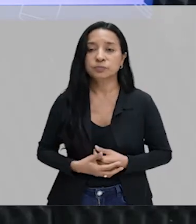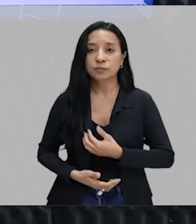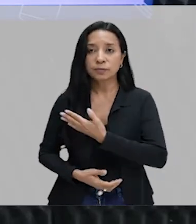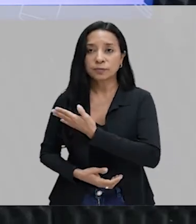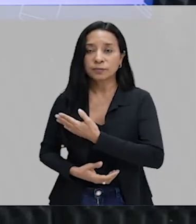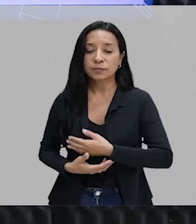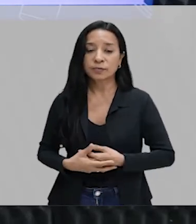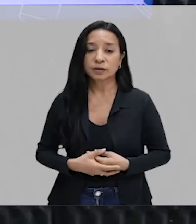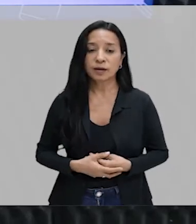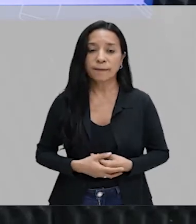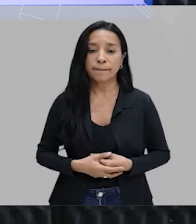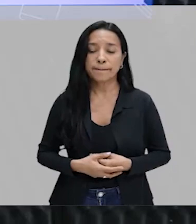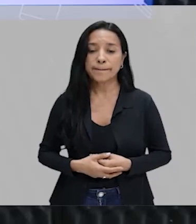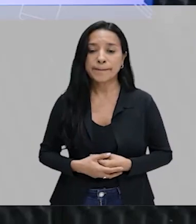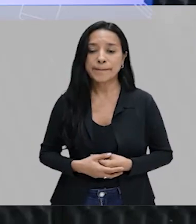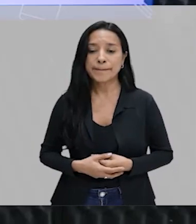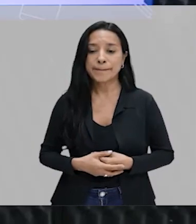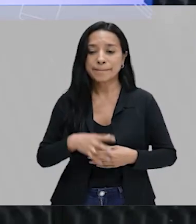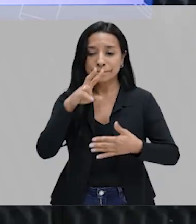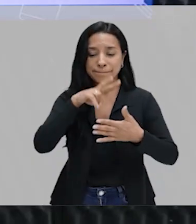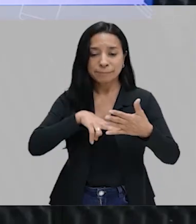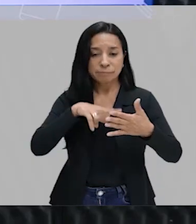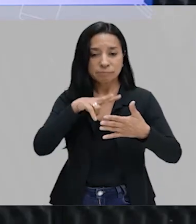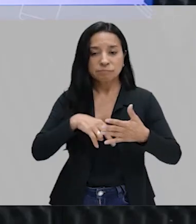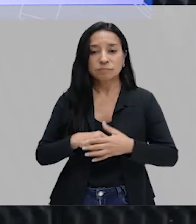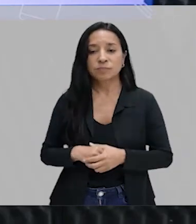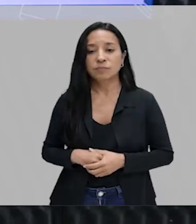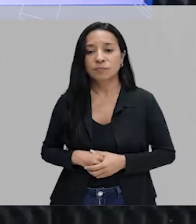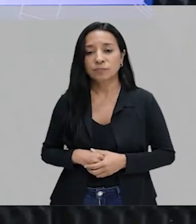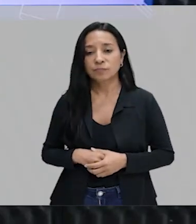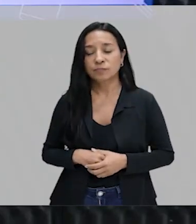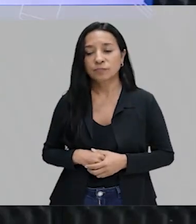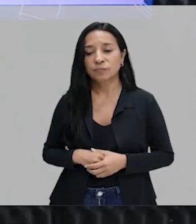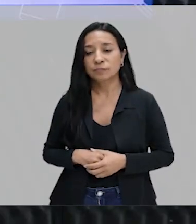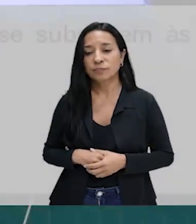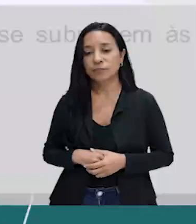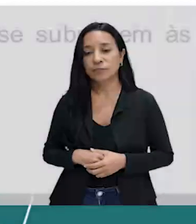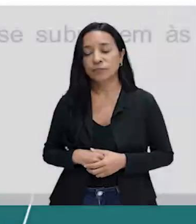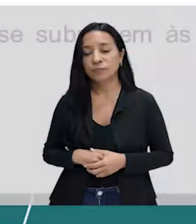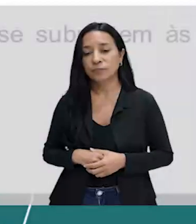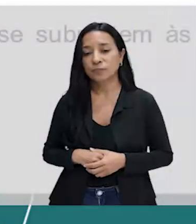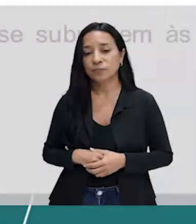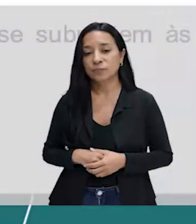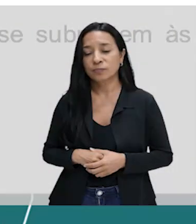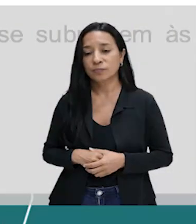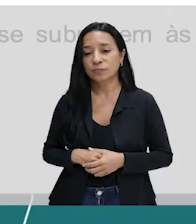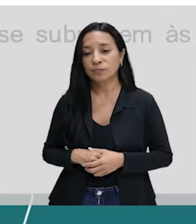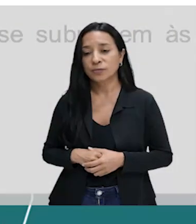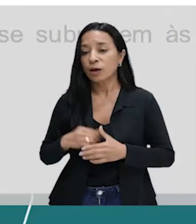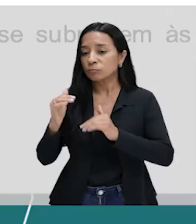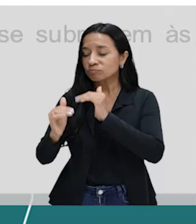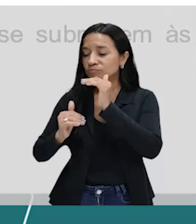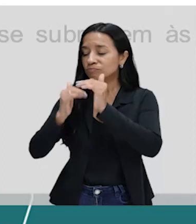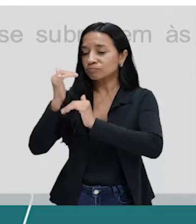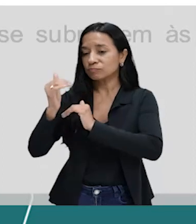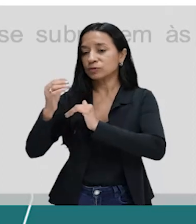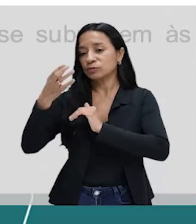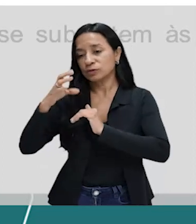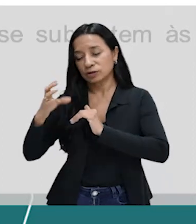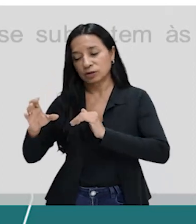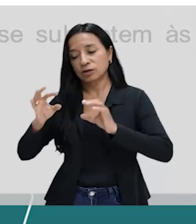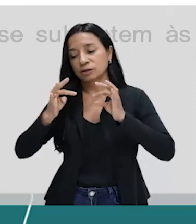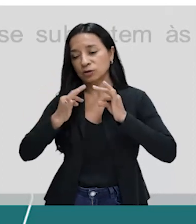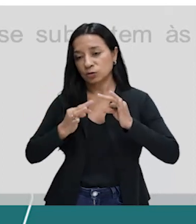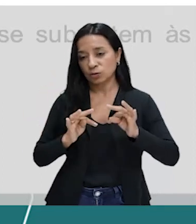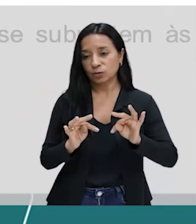Olha só. A chave para atingir a modernização é o desenvolvimento da ciência e da tecnologia. E